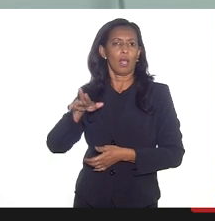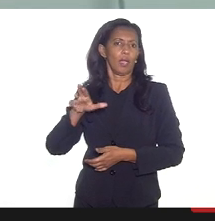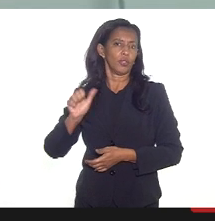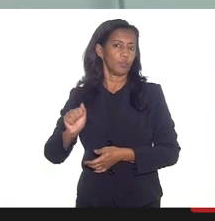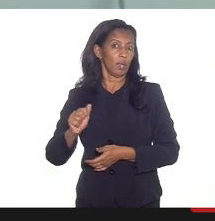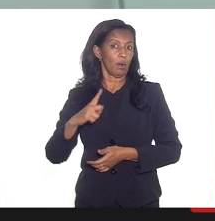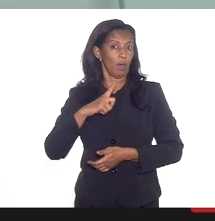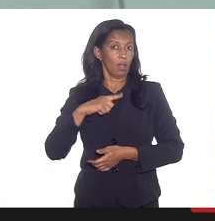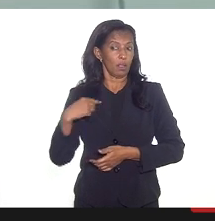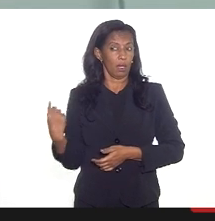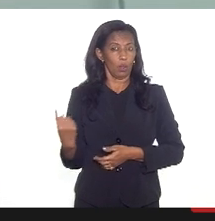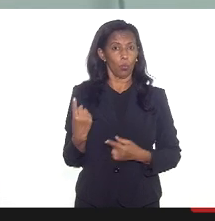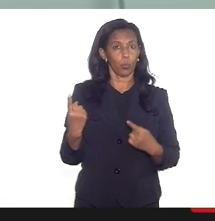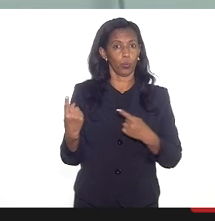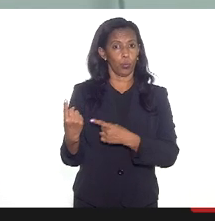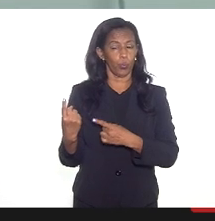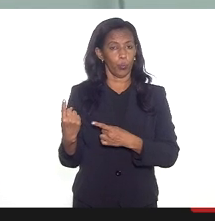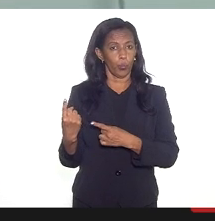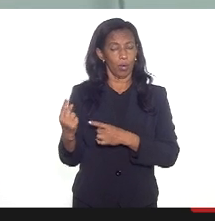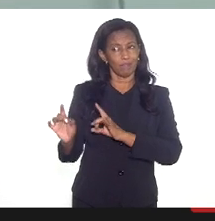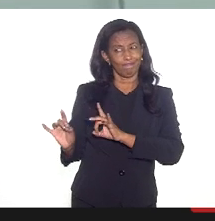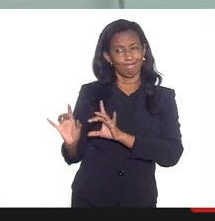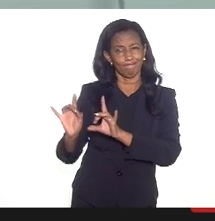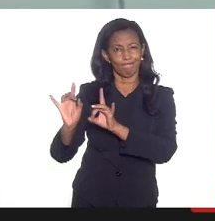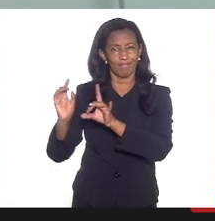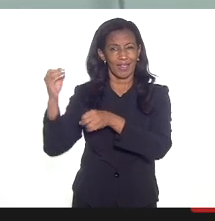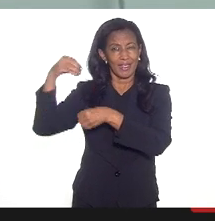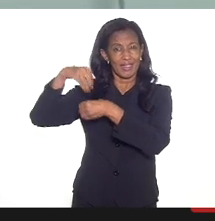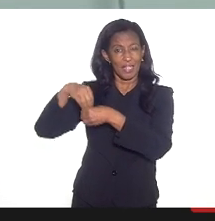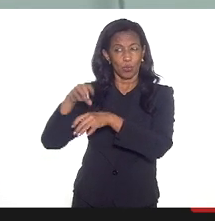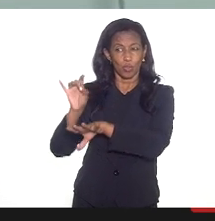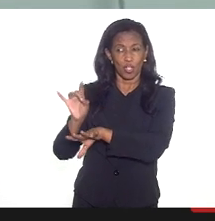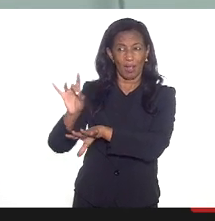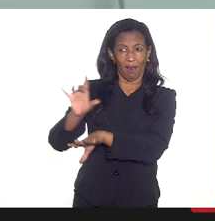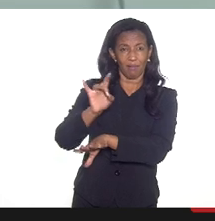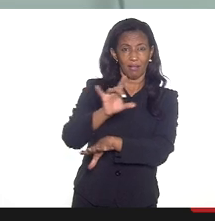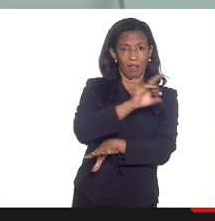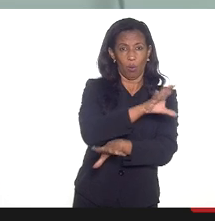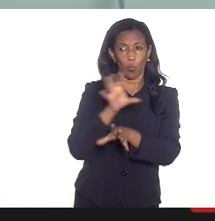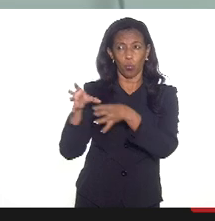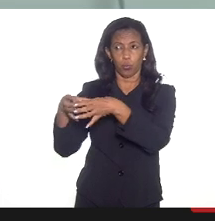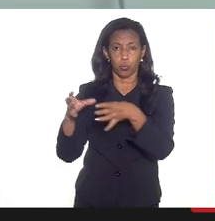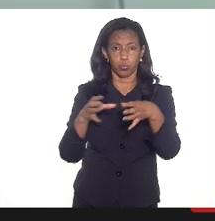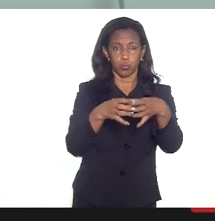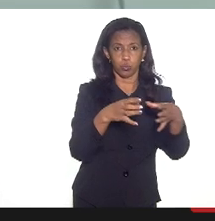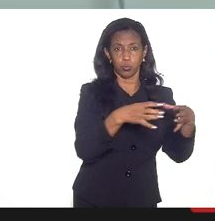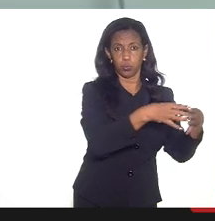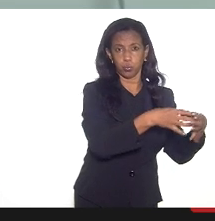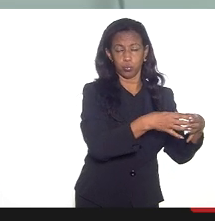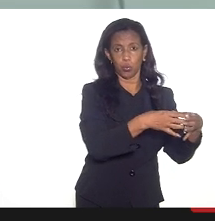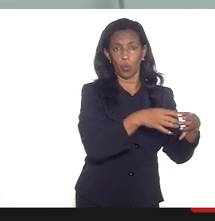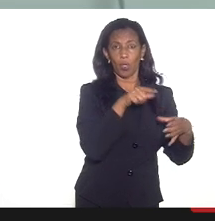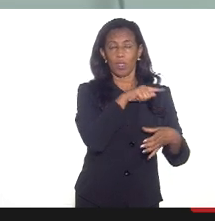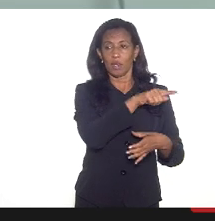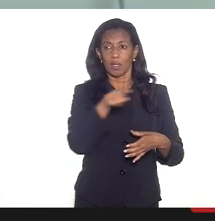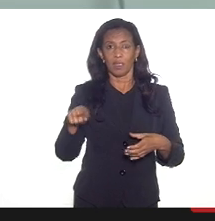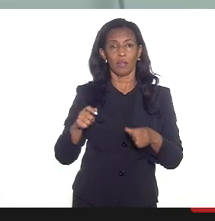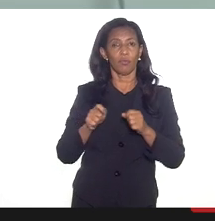há uma especificidade dentro de cada um desses grupos que fazem com que as lésbicas não